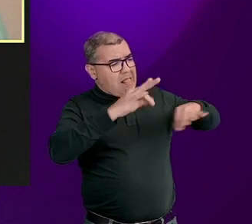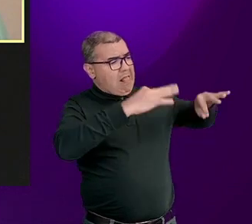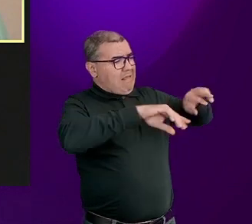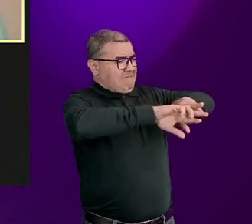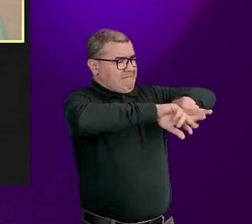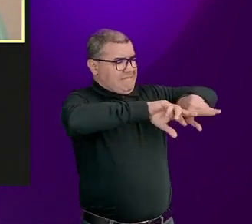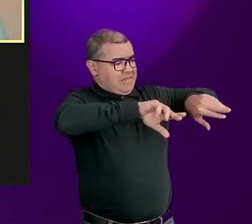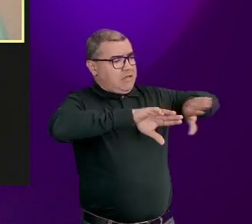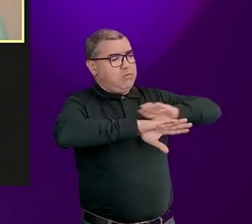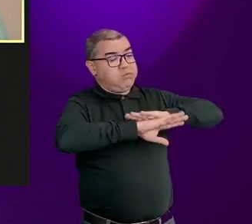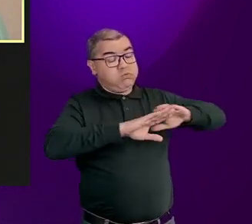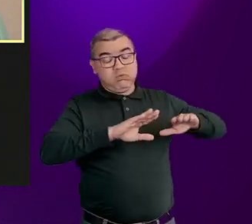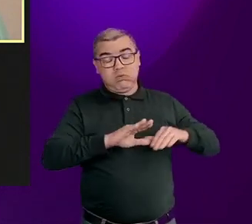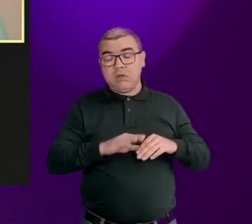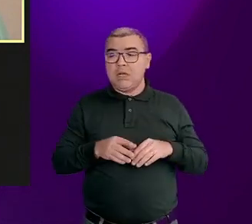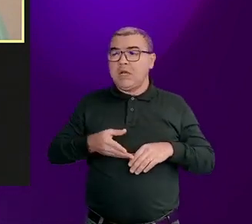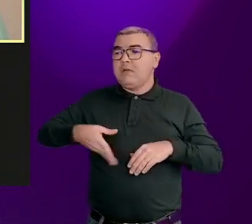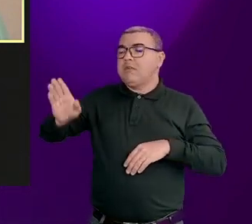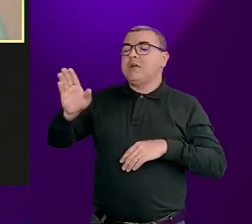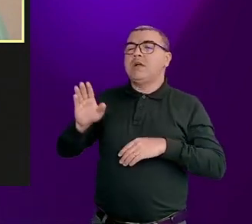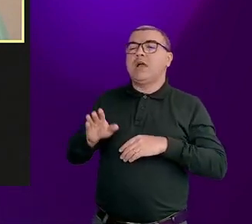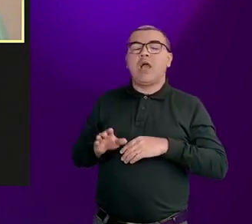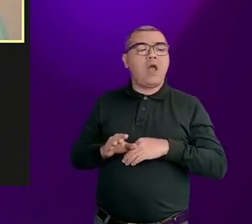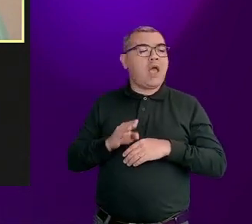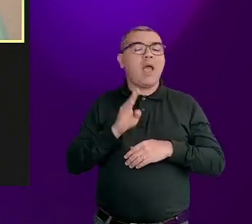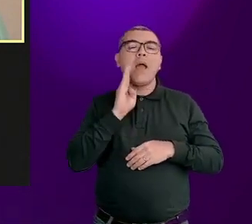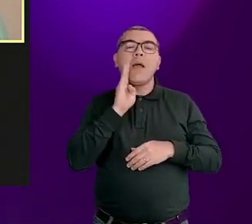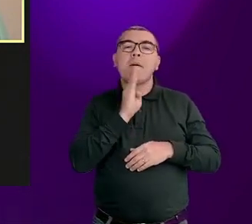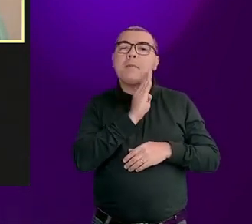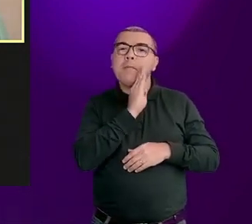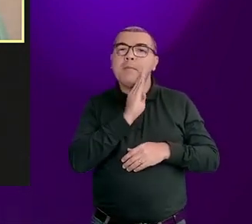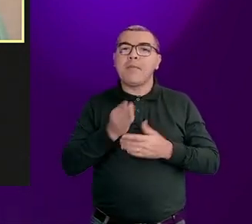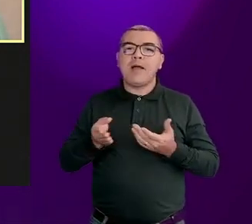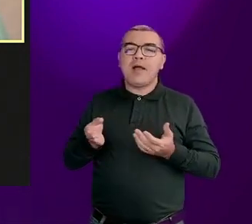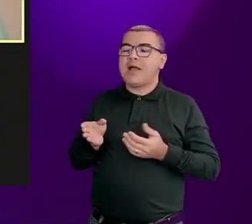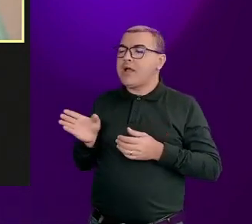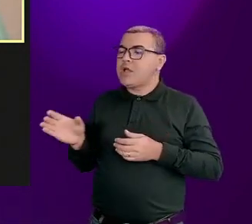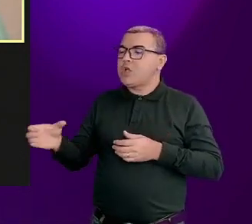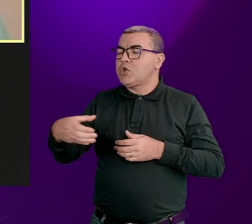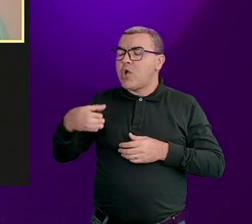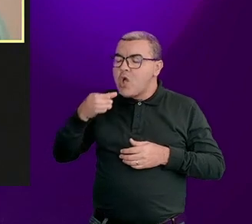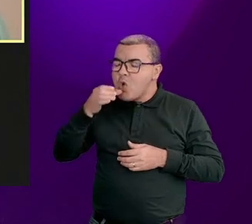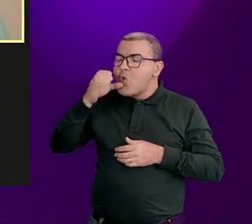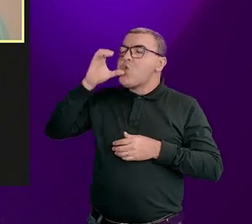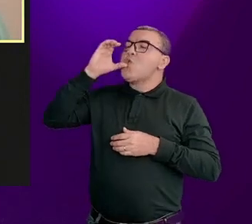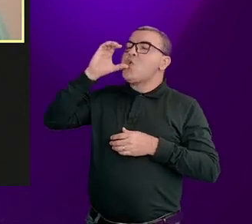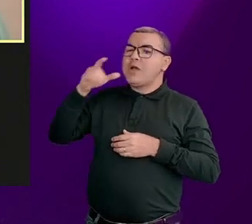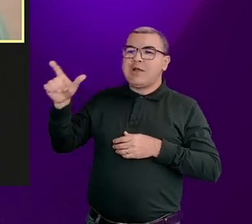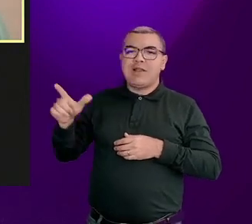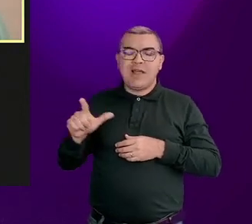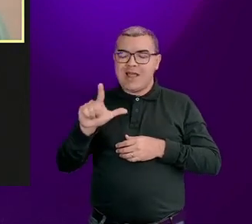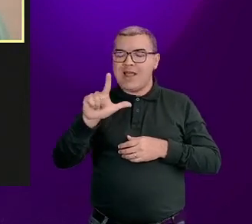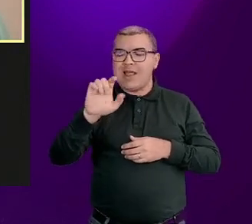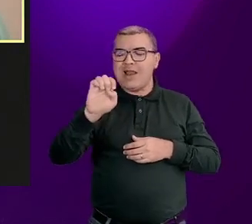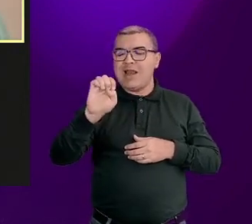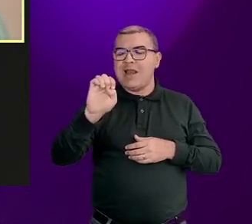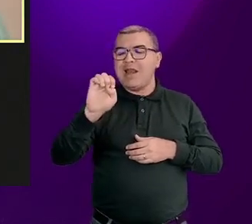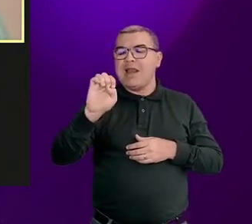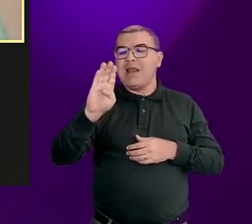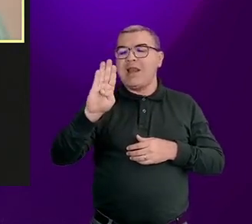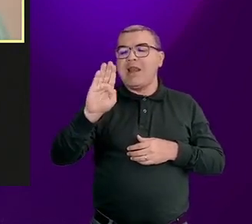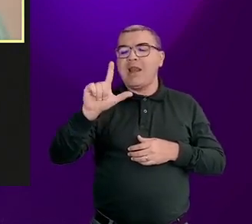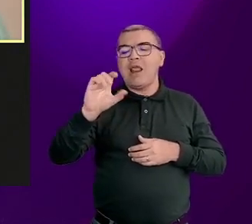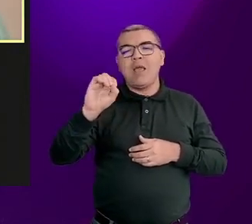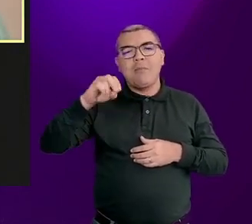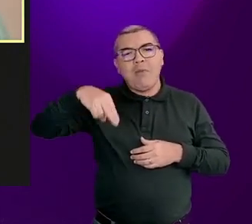sei o quê, e você depois ia tomar um chope, né? no Baixo Leblon, mas você também lia poesia, né?